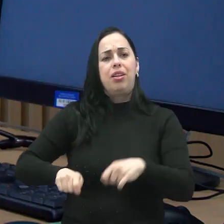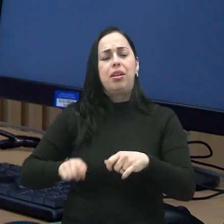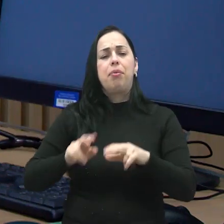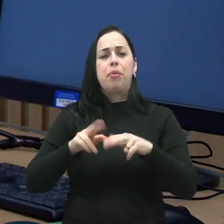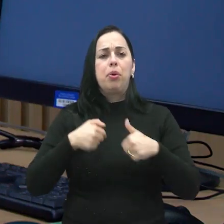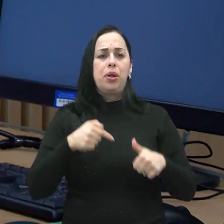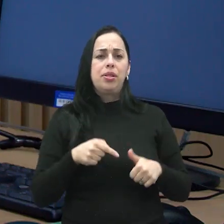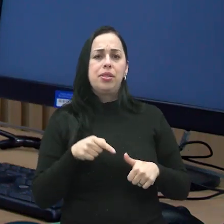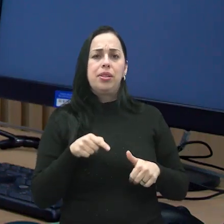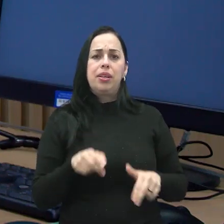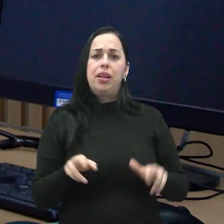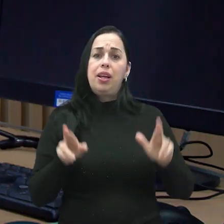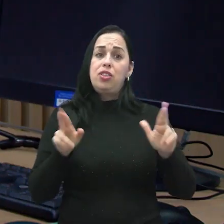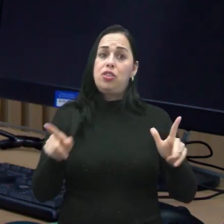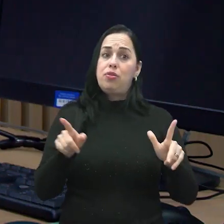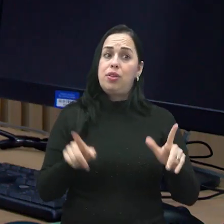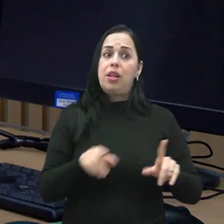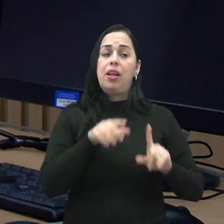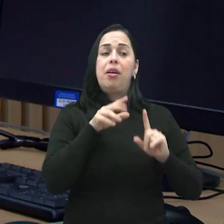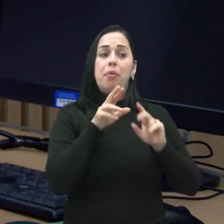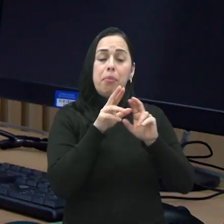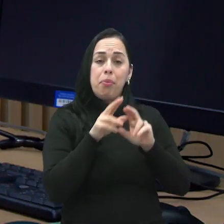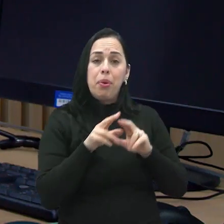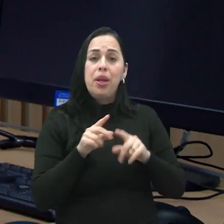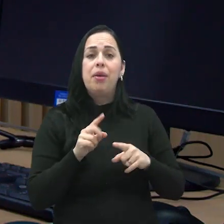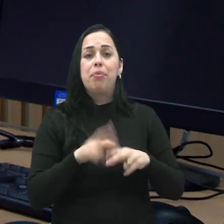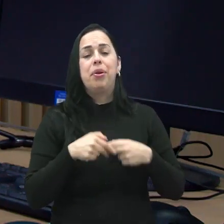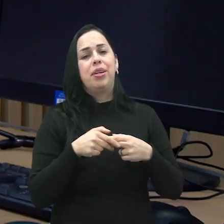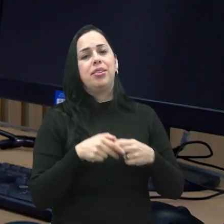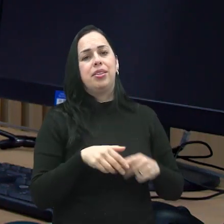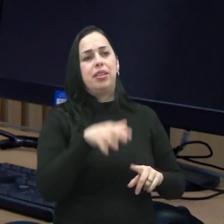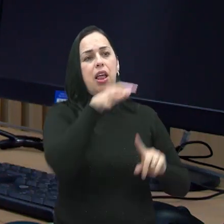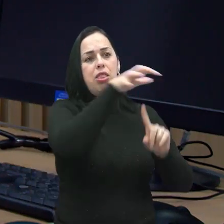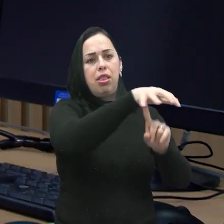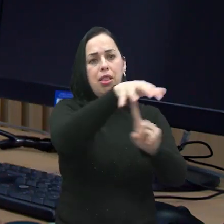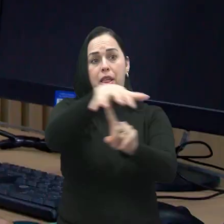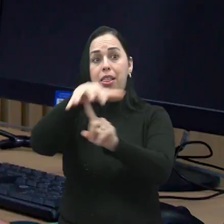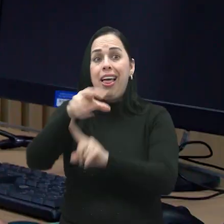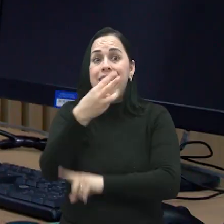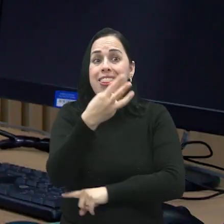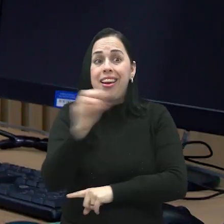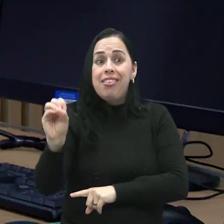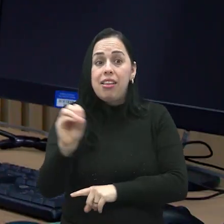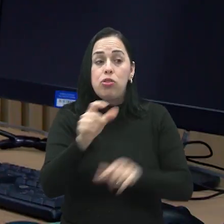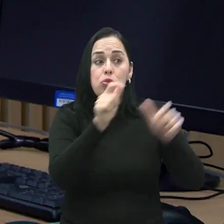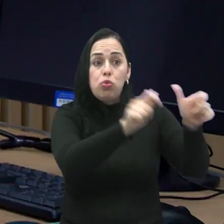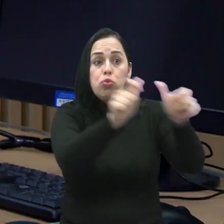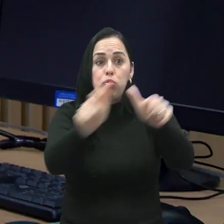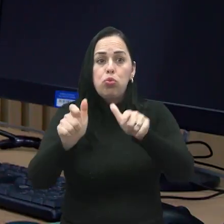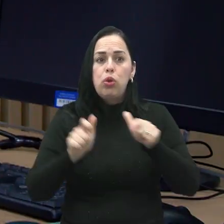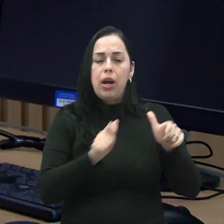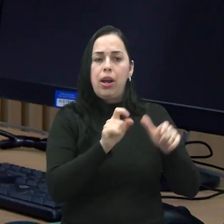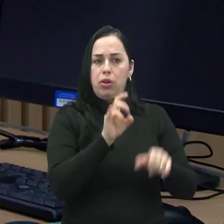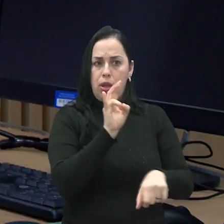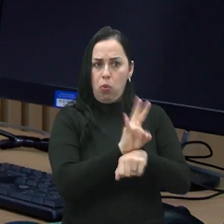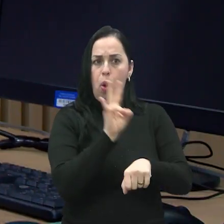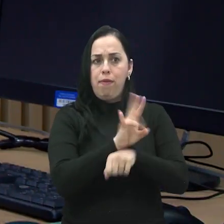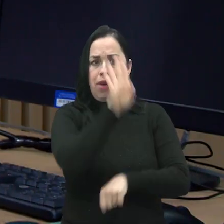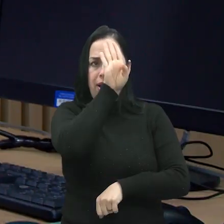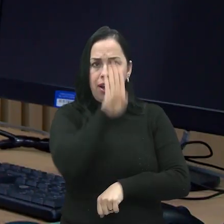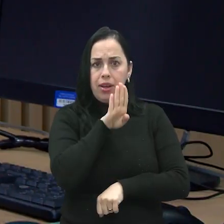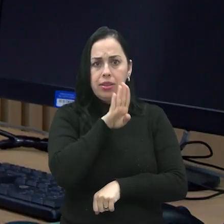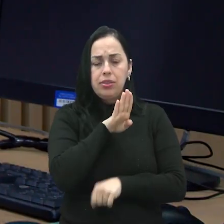essa grande diferença de você colocar em vários pontos públicos, né? Nós temos mais de 300 pontos aí com